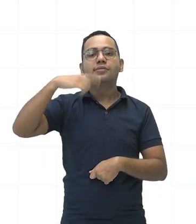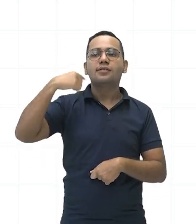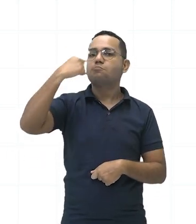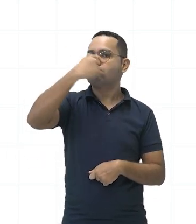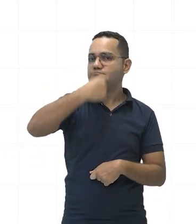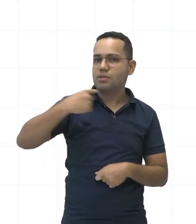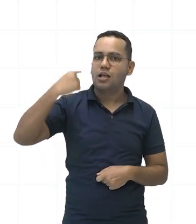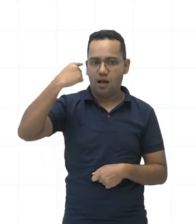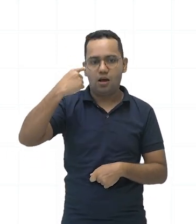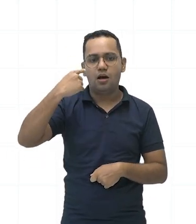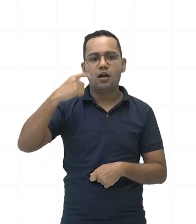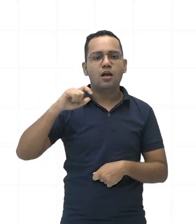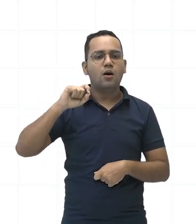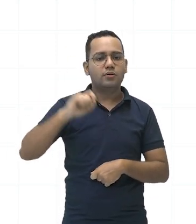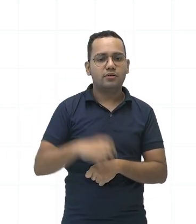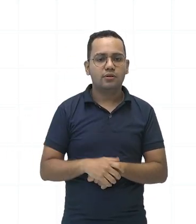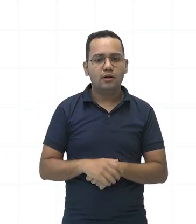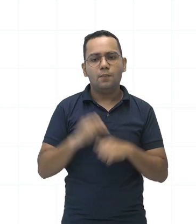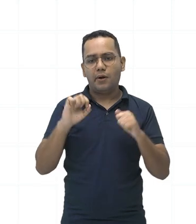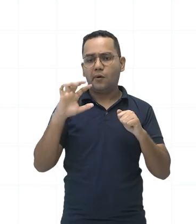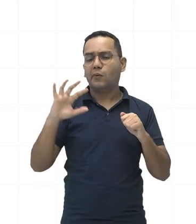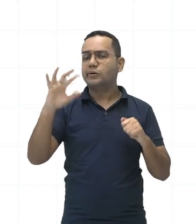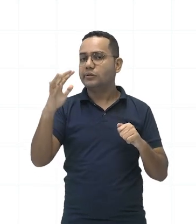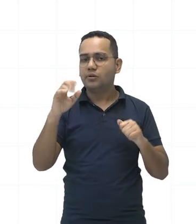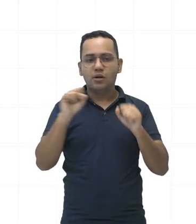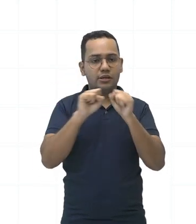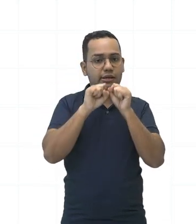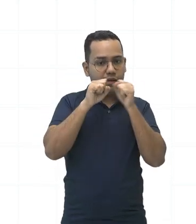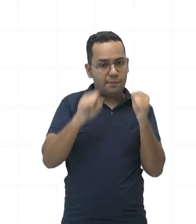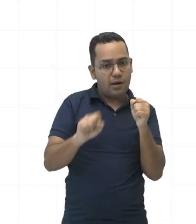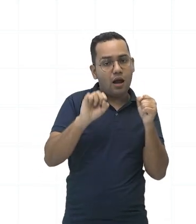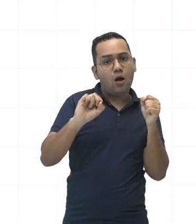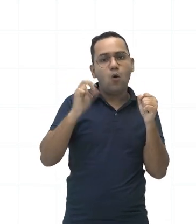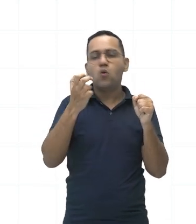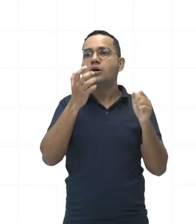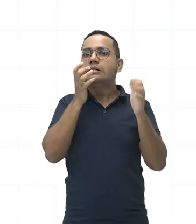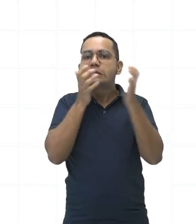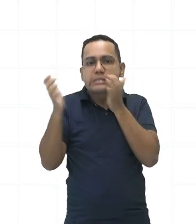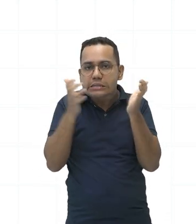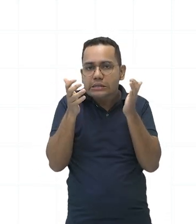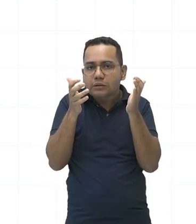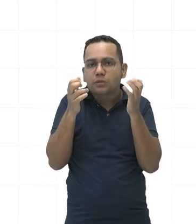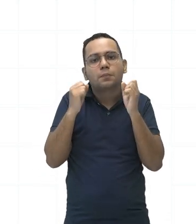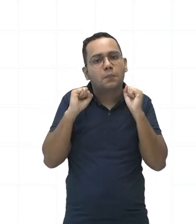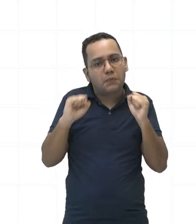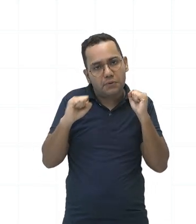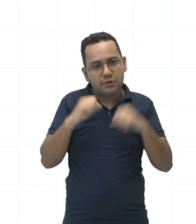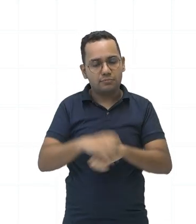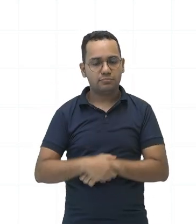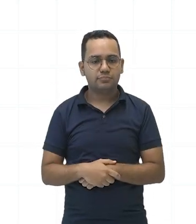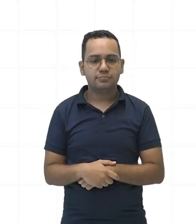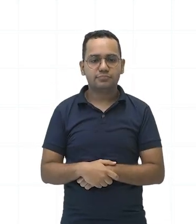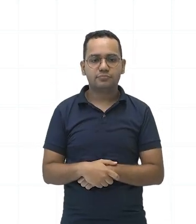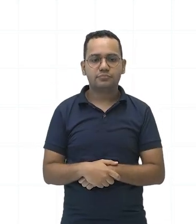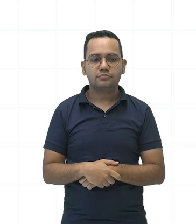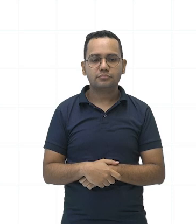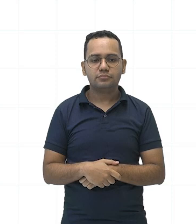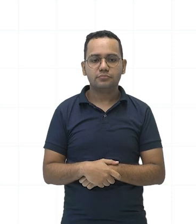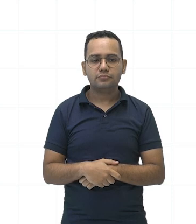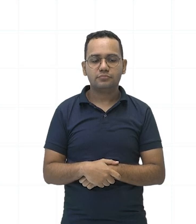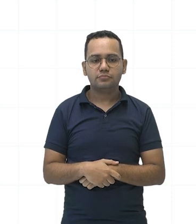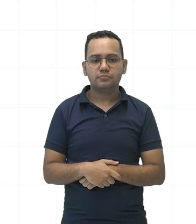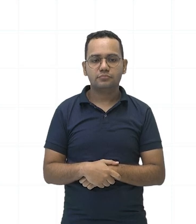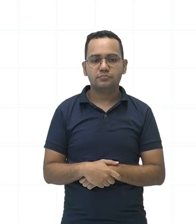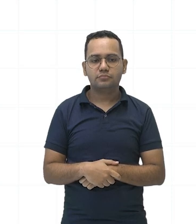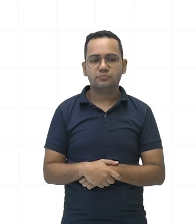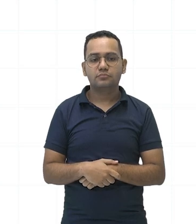é a fratura ou deslocamento da nossa mandíbula. E aí o primeiro socorro é o seguinte: levar